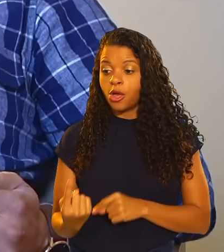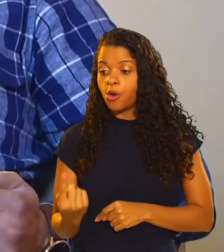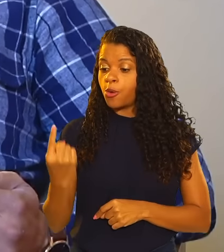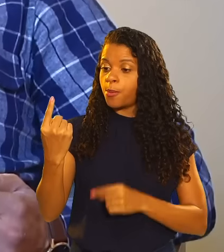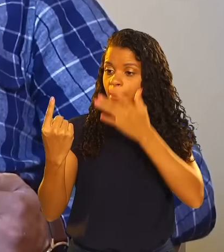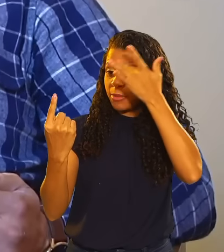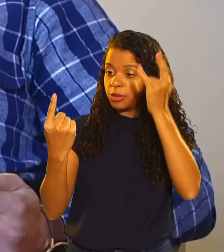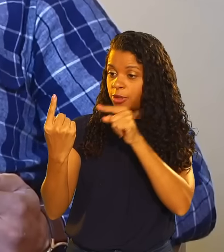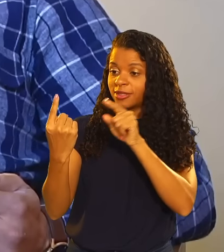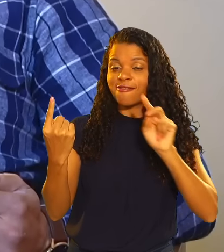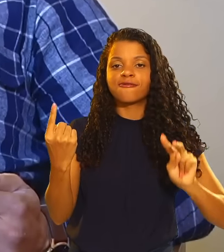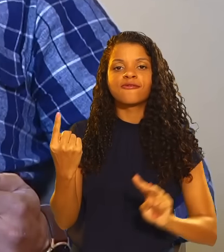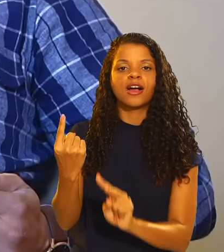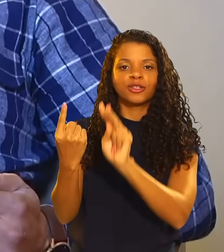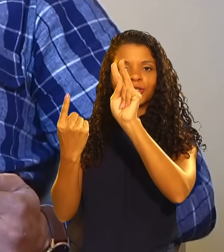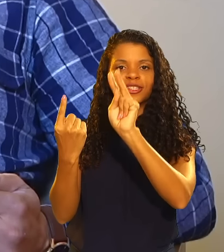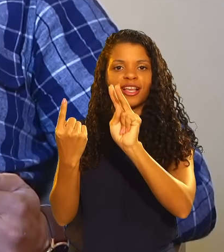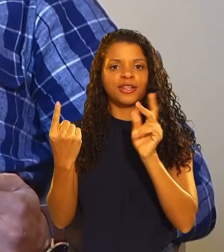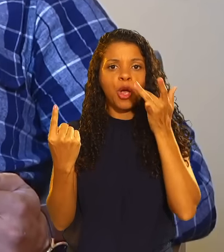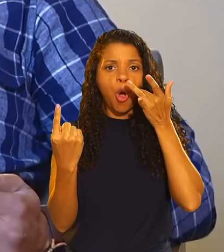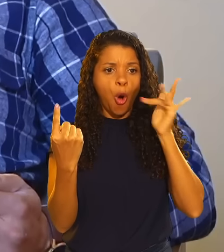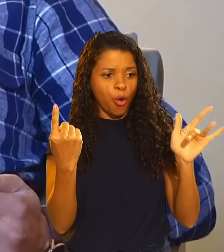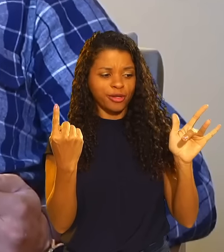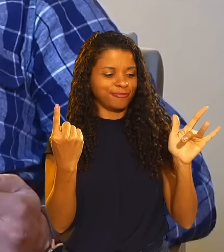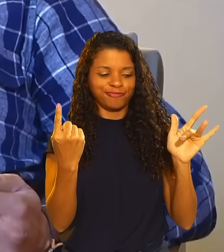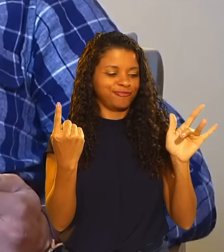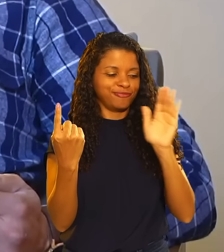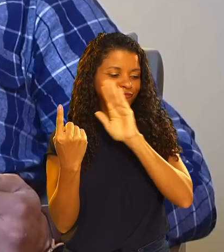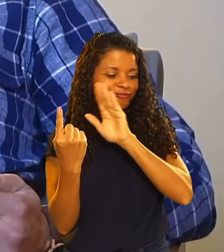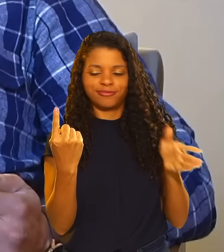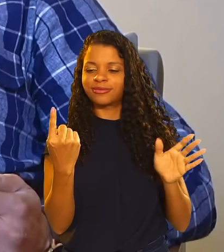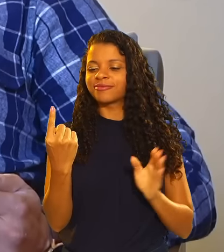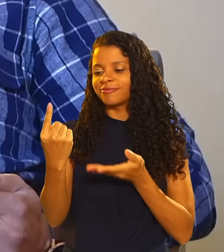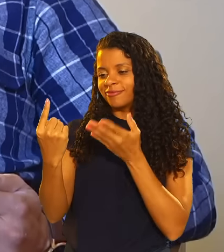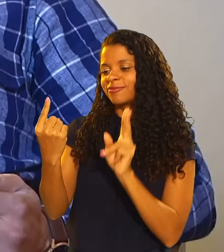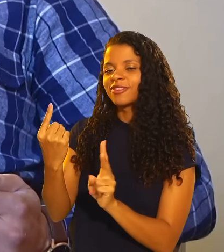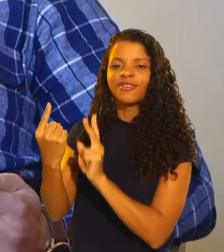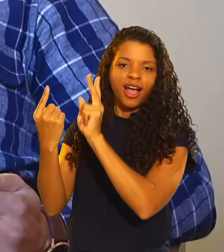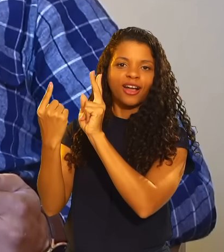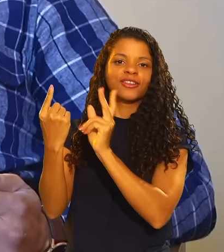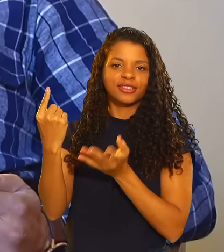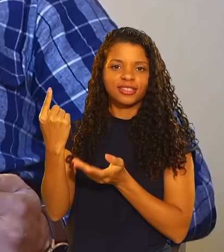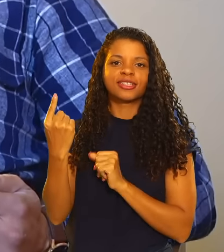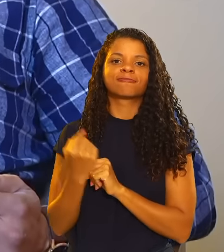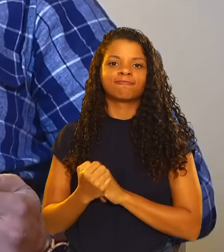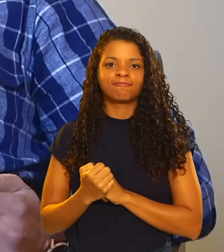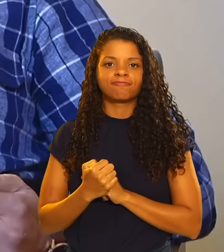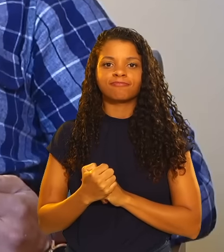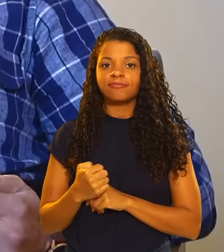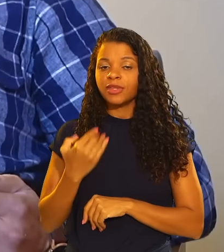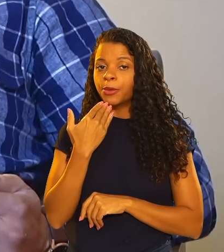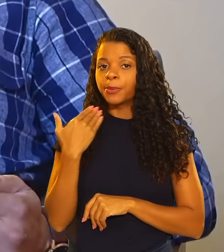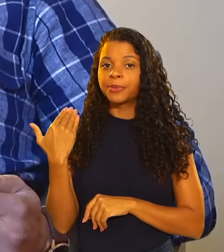ouro fino de Ofir. Então, a verdade, o apelo da lição para a gente é que nós possamos